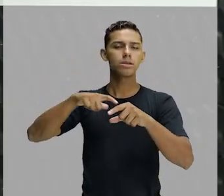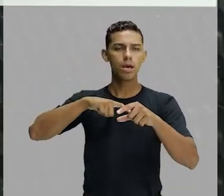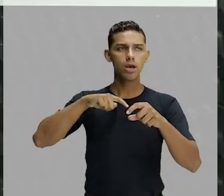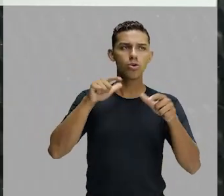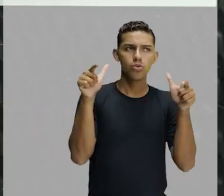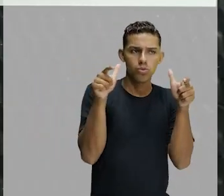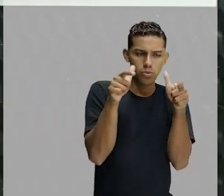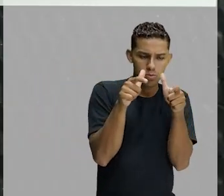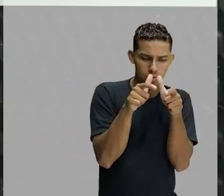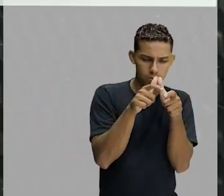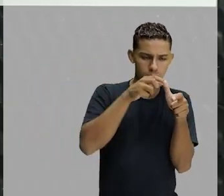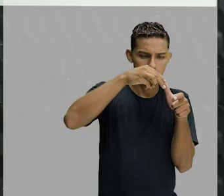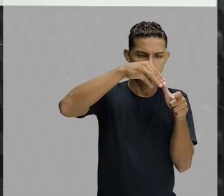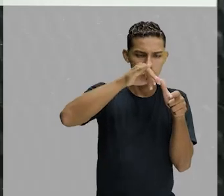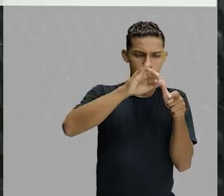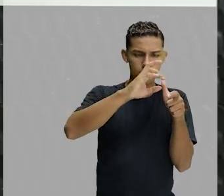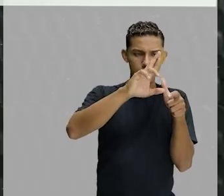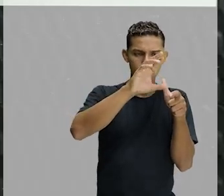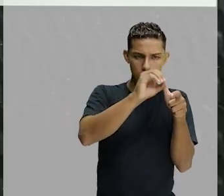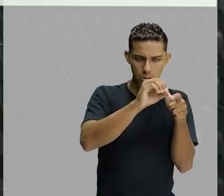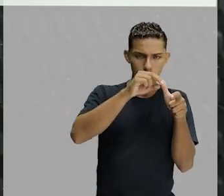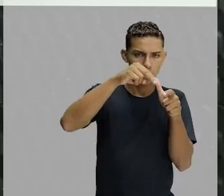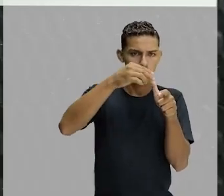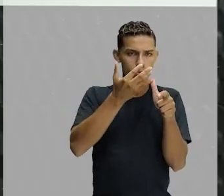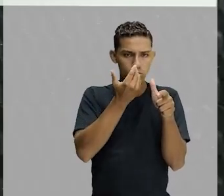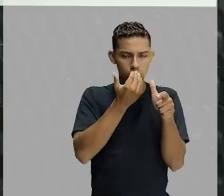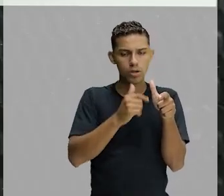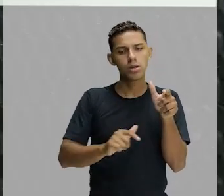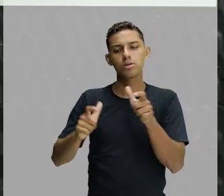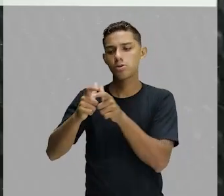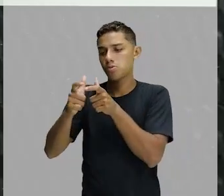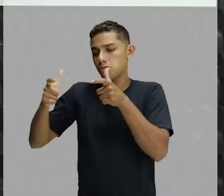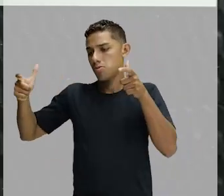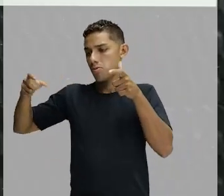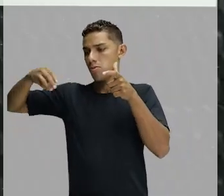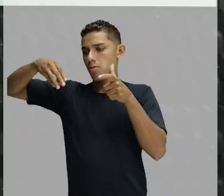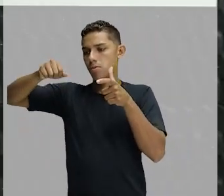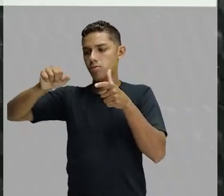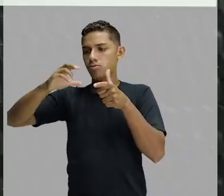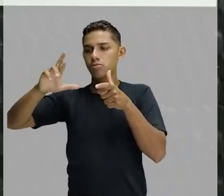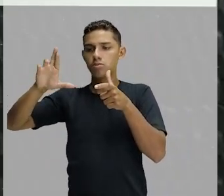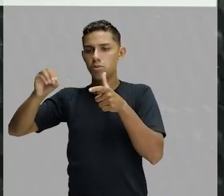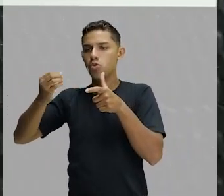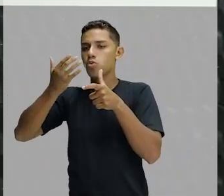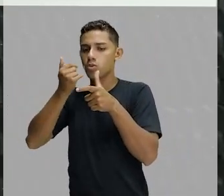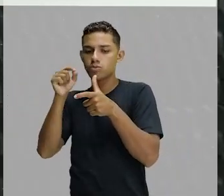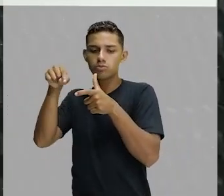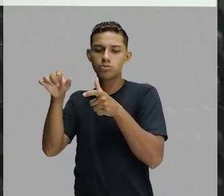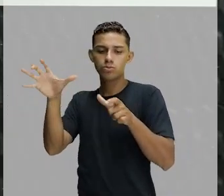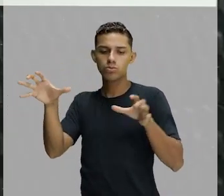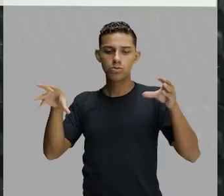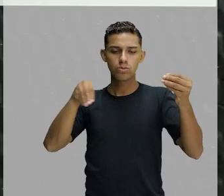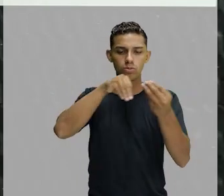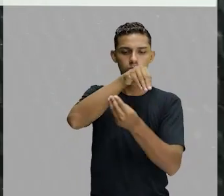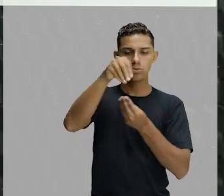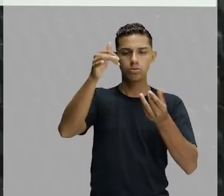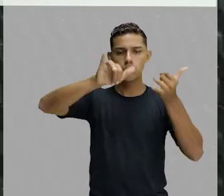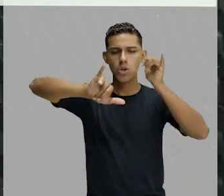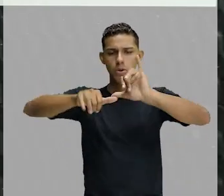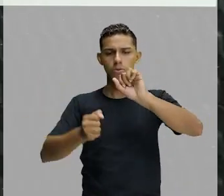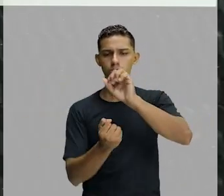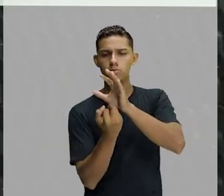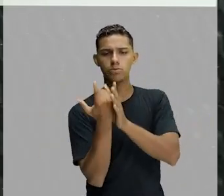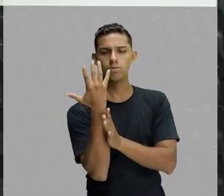vai ter água, vai ter sais minerais suficientes para que a planta consiga se desenvolver. Então,